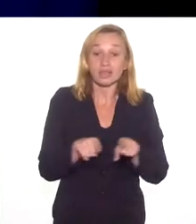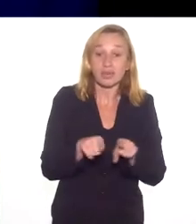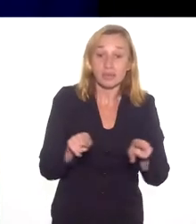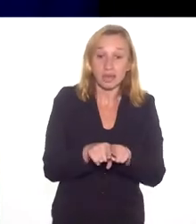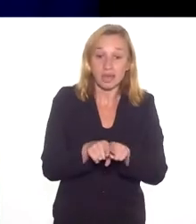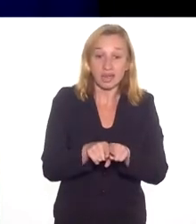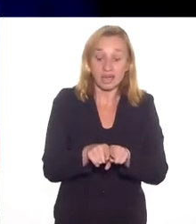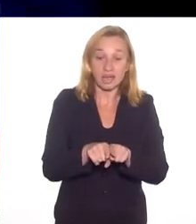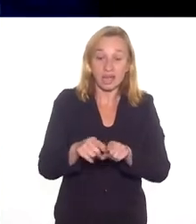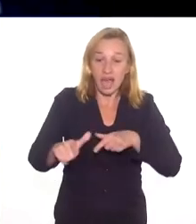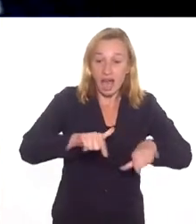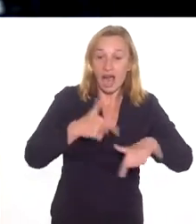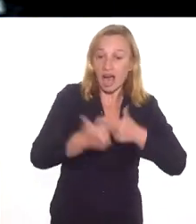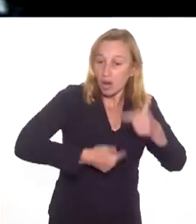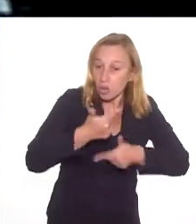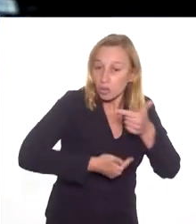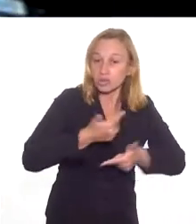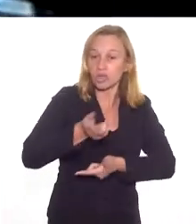which we must not disappoint.